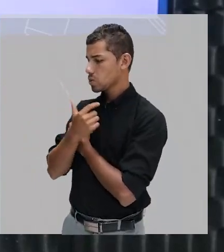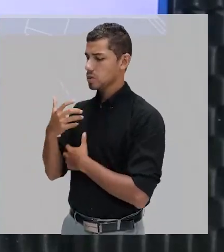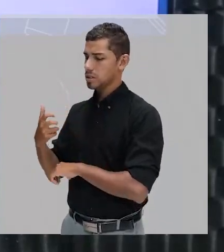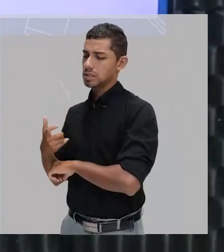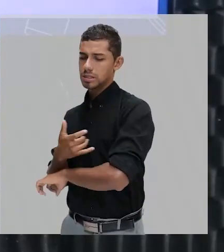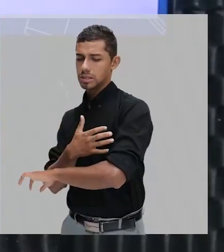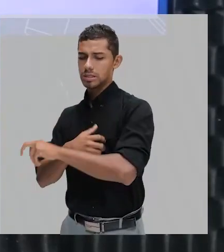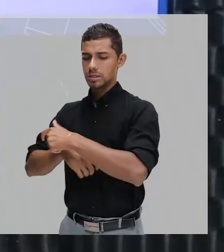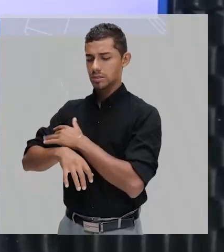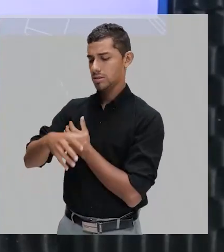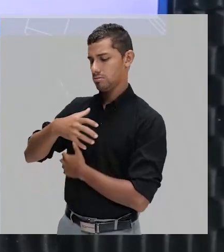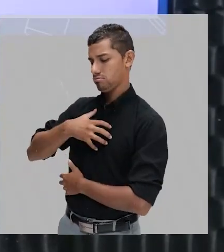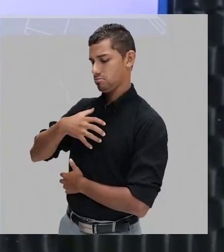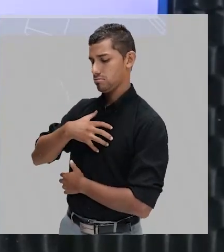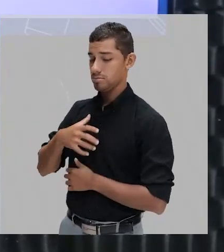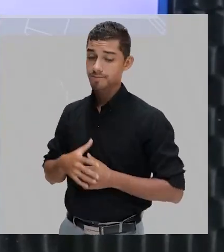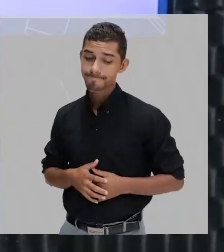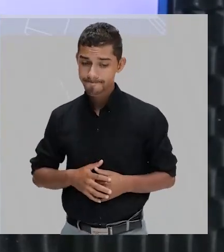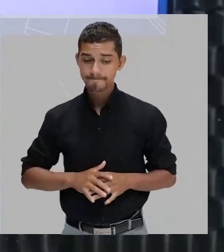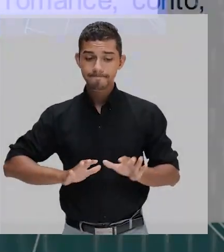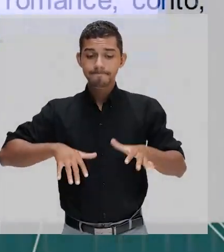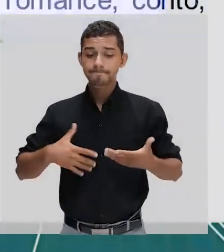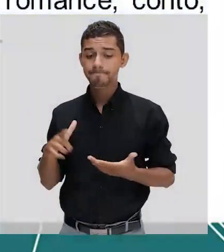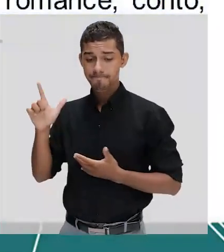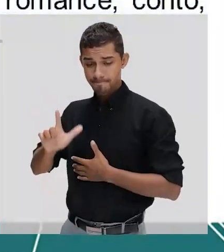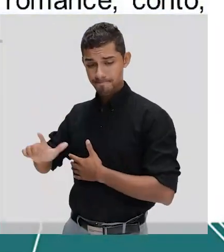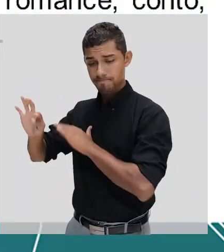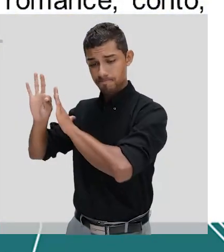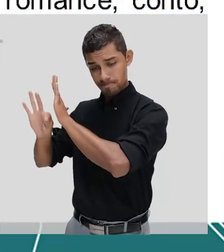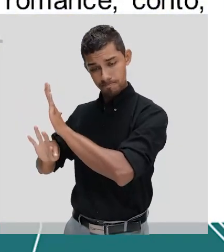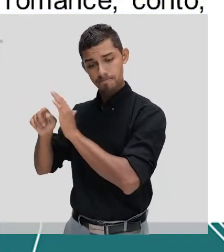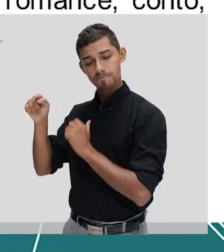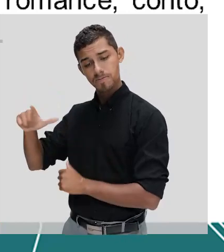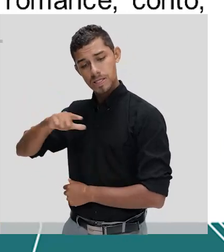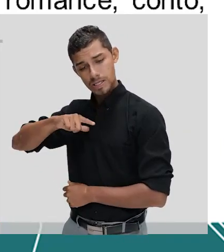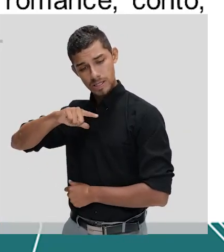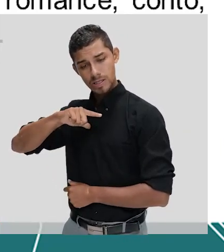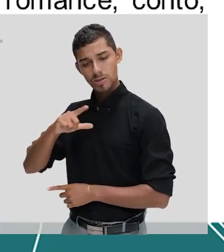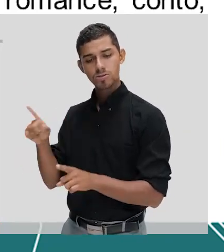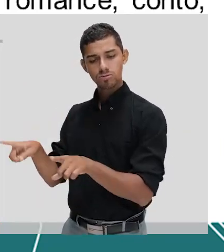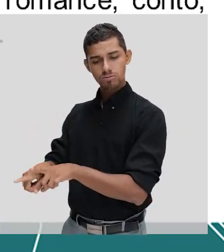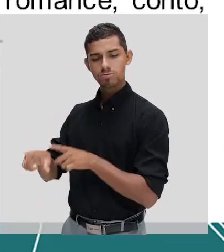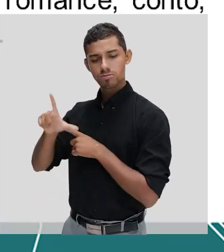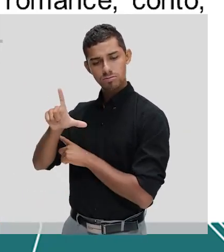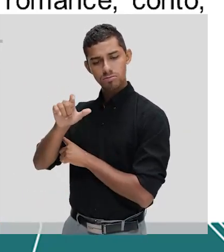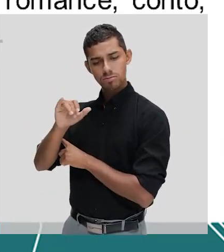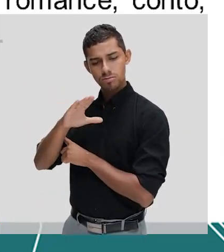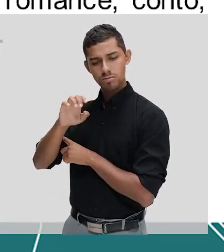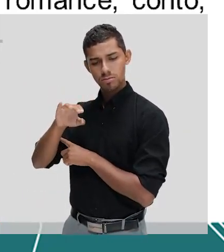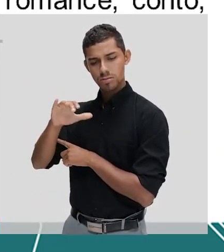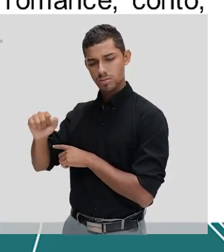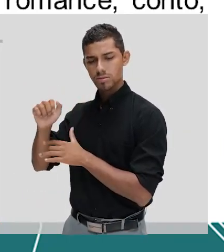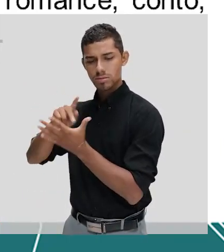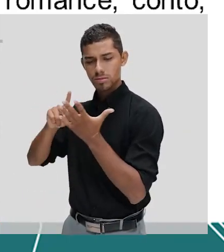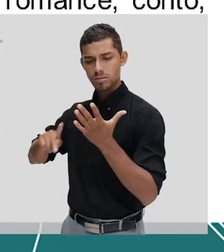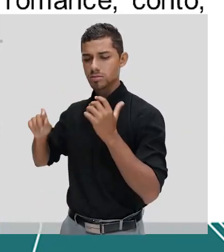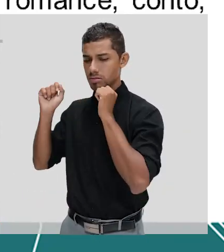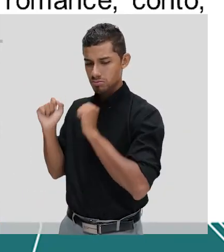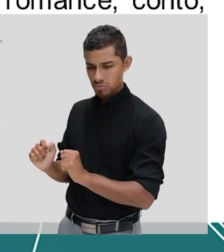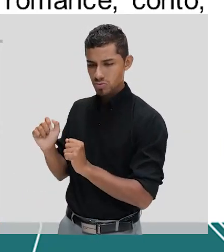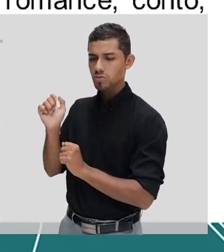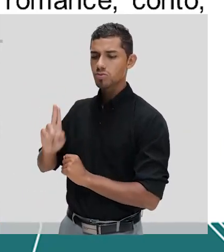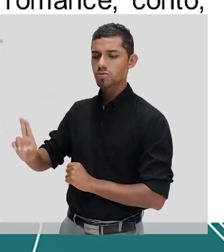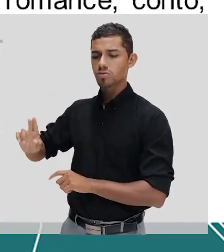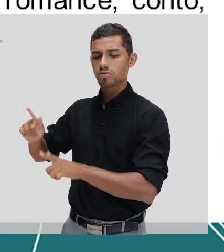emotiva. Além disso, os textos literários possuem licença poética, ou seja, podem transgredir as